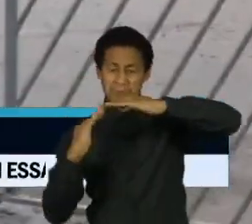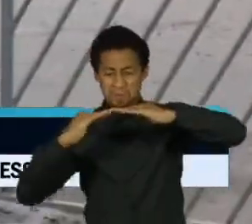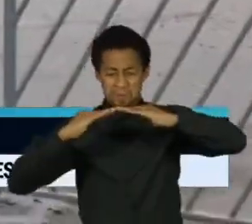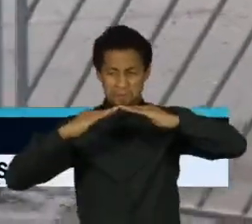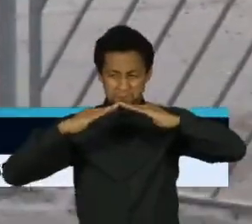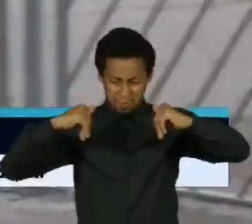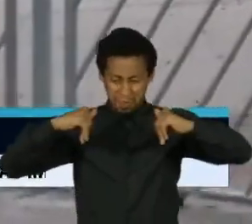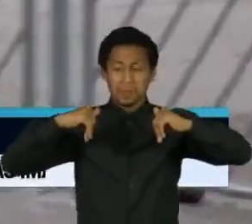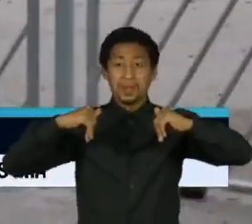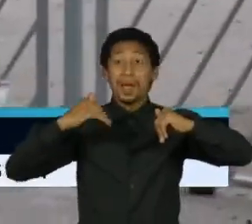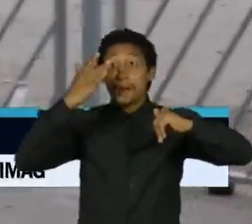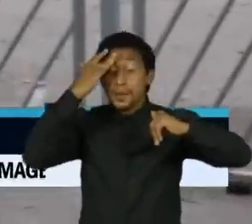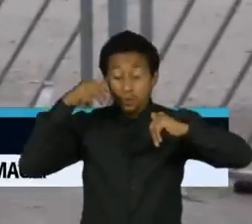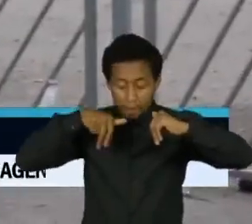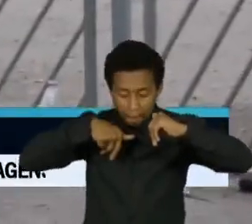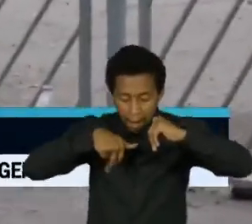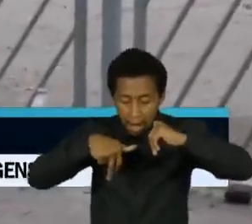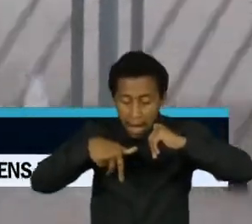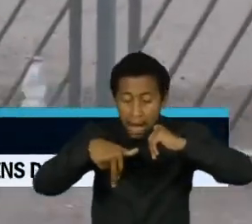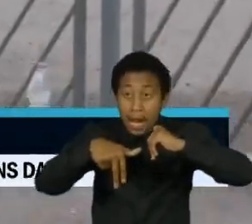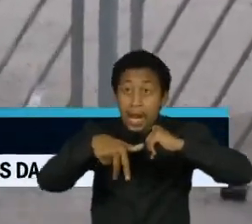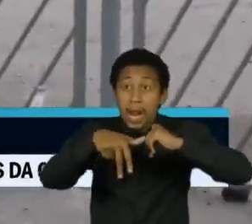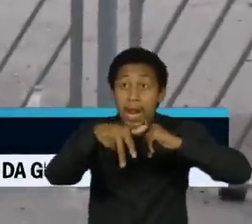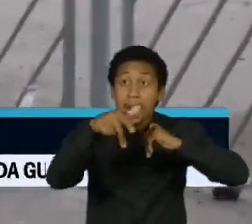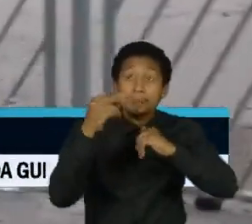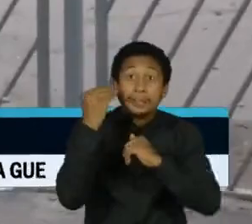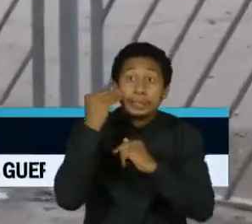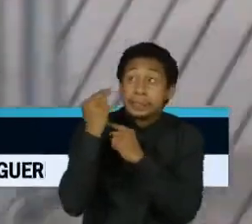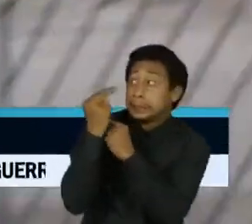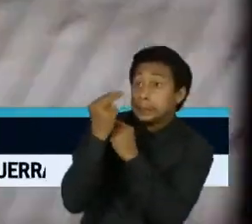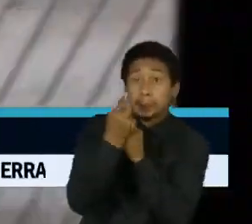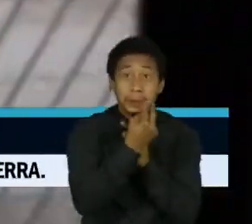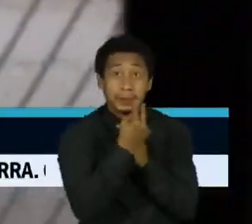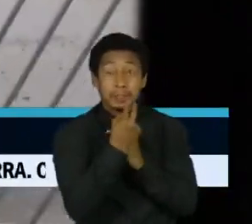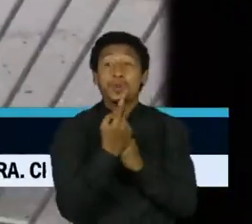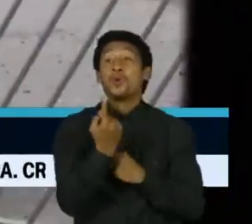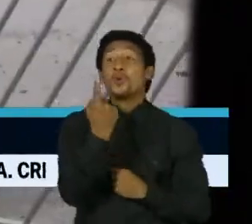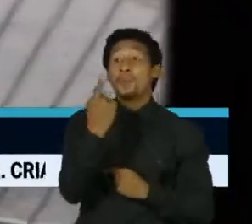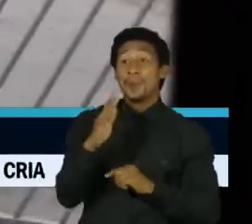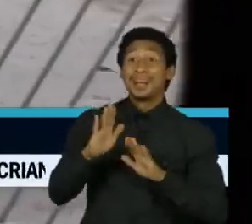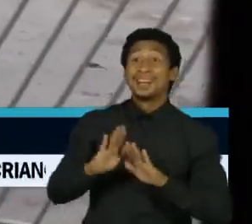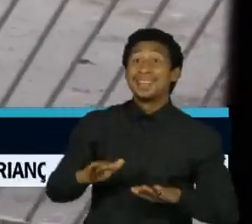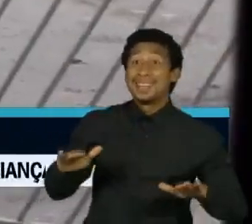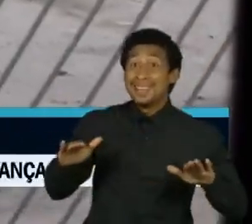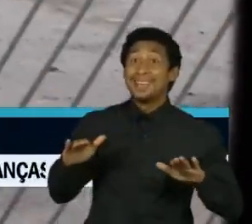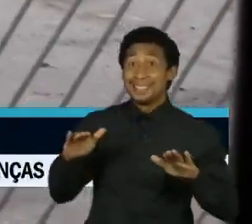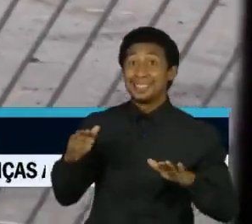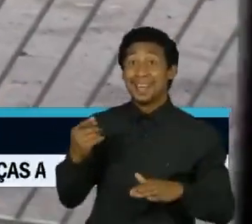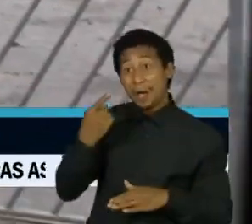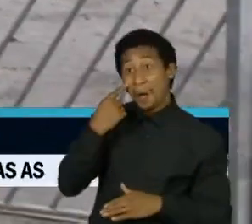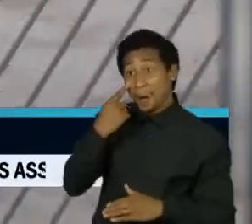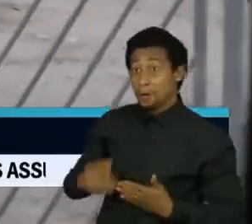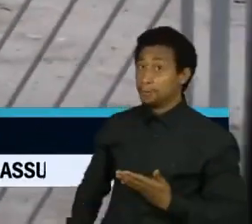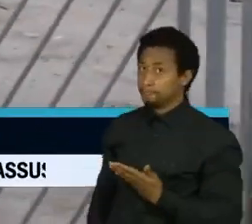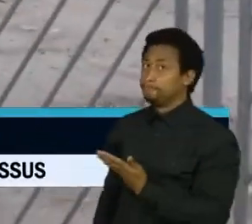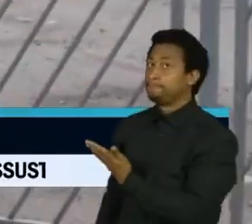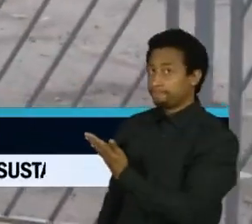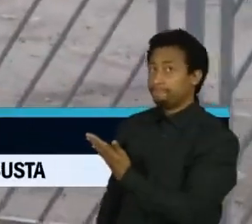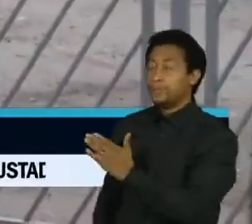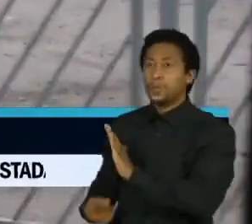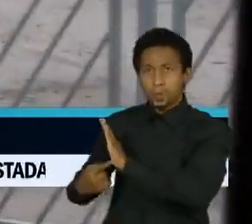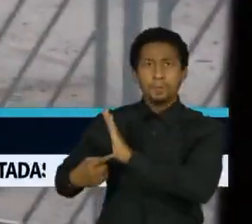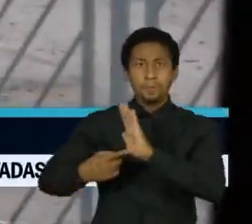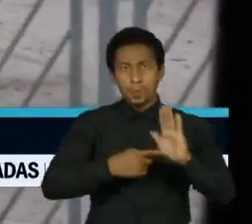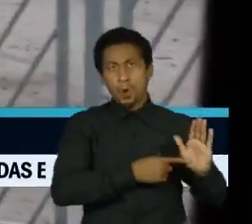mortos, incluindo uma criança, que havia acabado de fazer a passagem. As imagens flagram o momento em que os